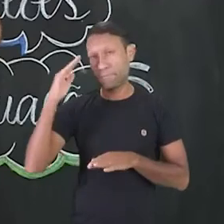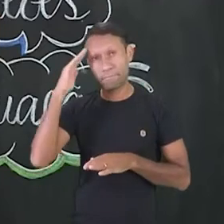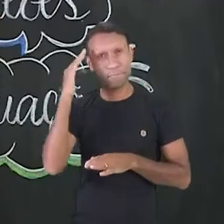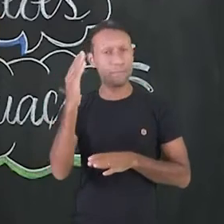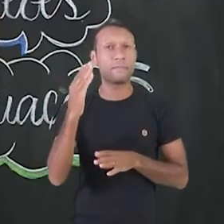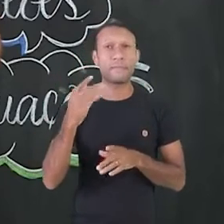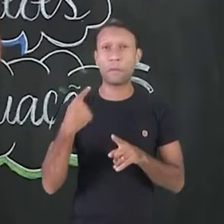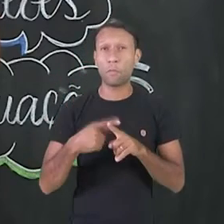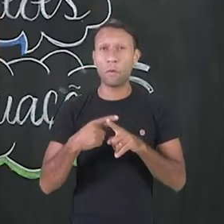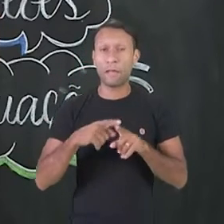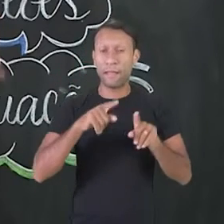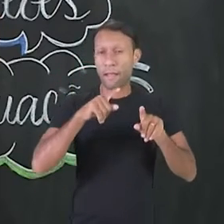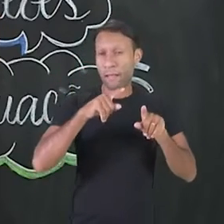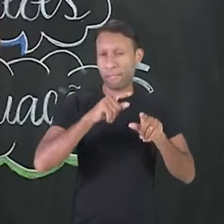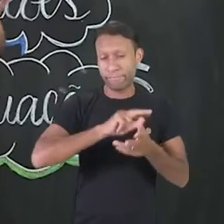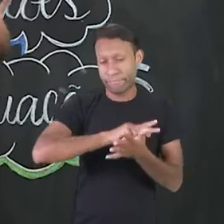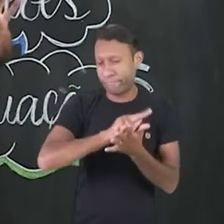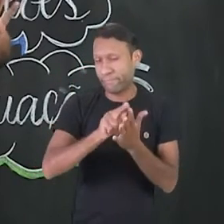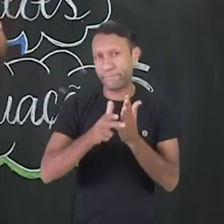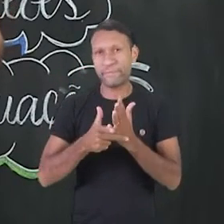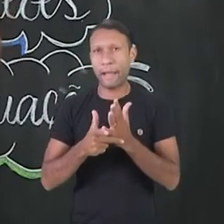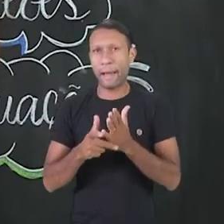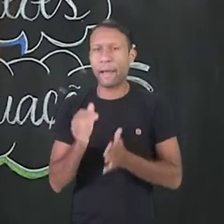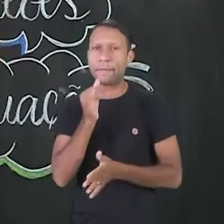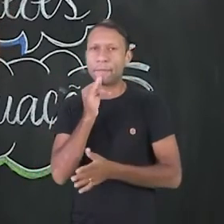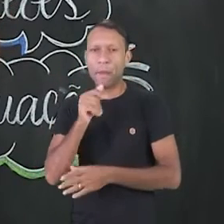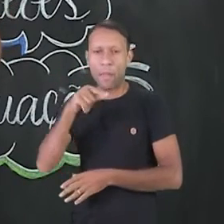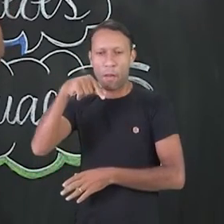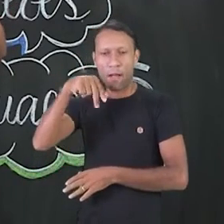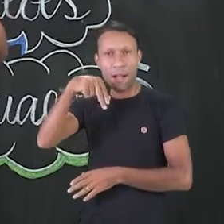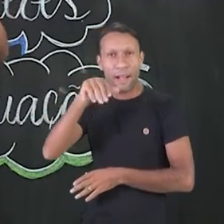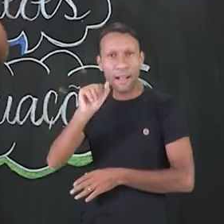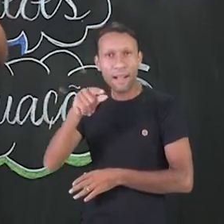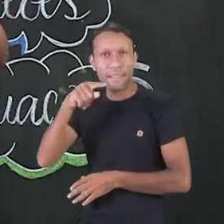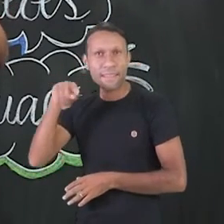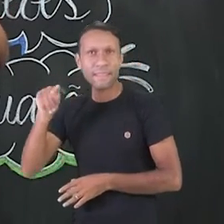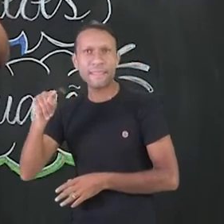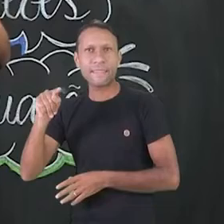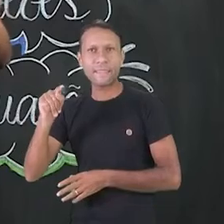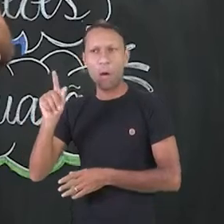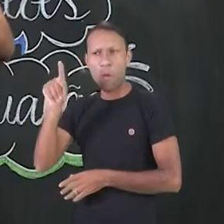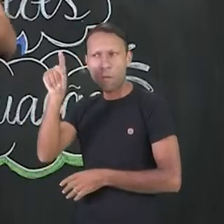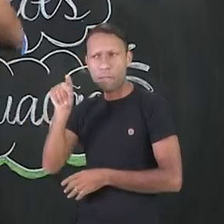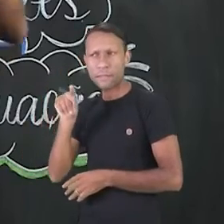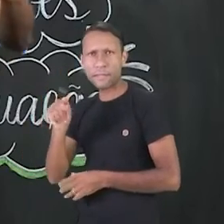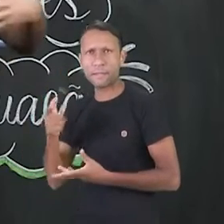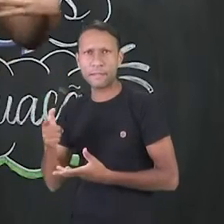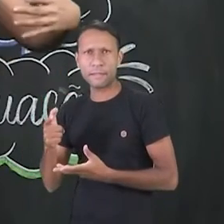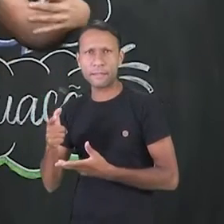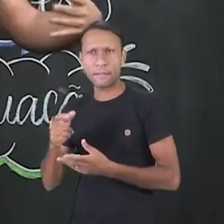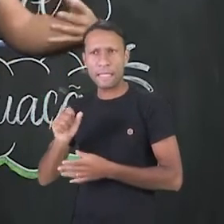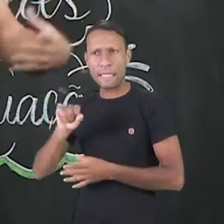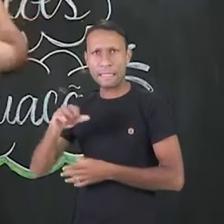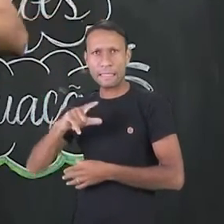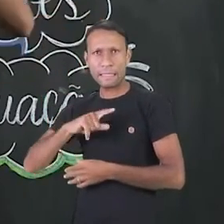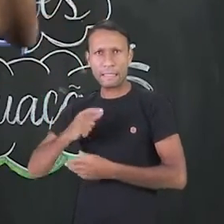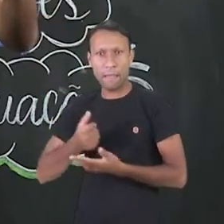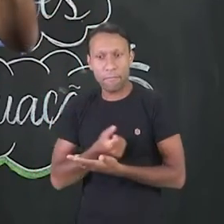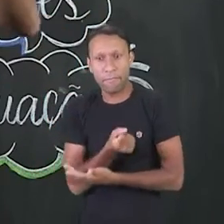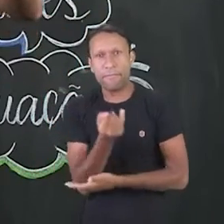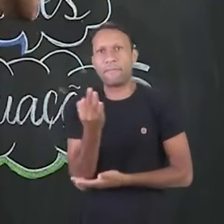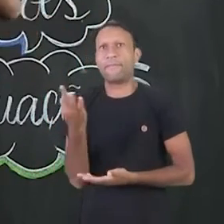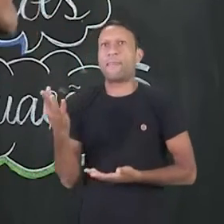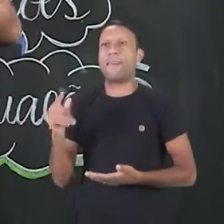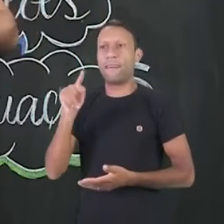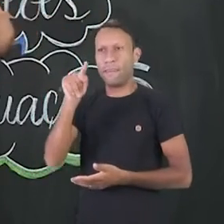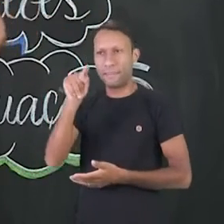enfatizada e reforçada de diferentes maneiras. Um não simplesmente com uma exclamação pode significar alguma coisa, mas um não com várias exclamações, bem